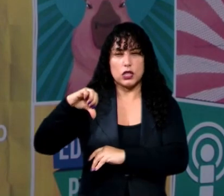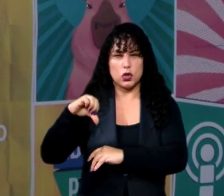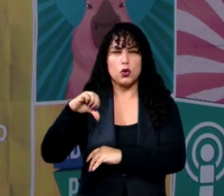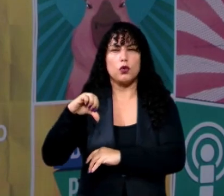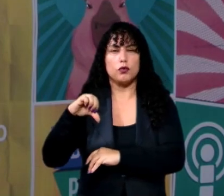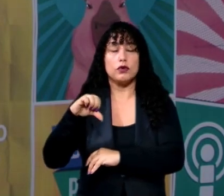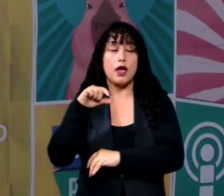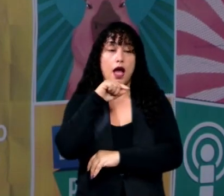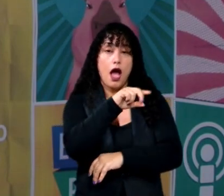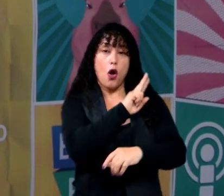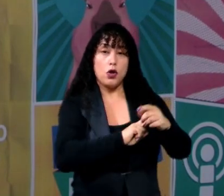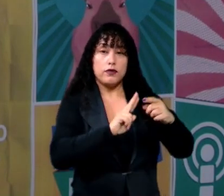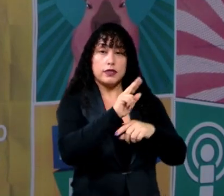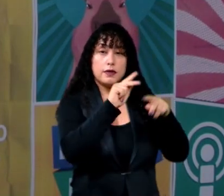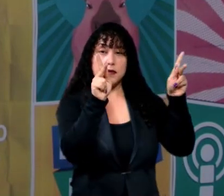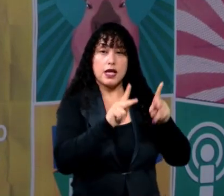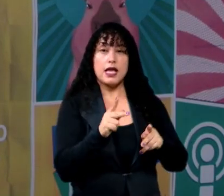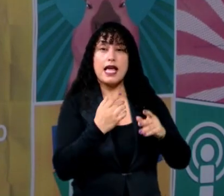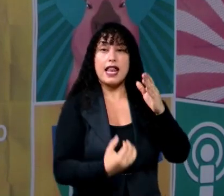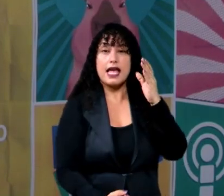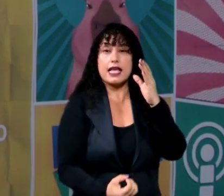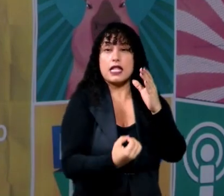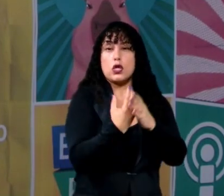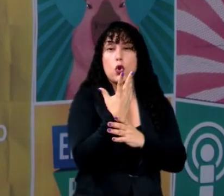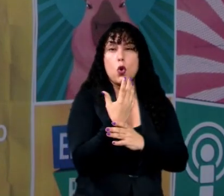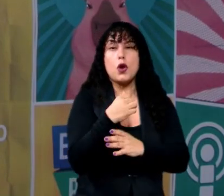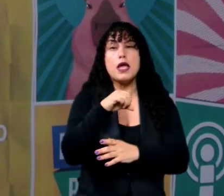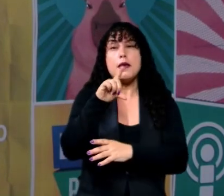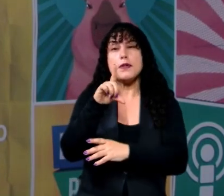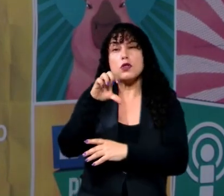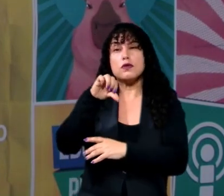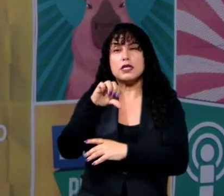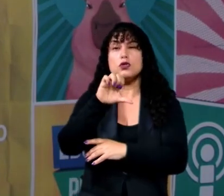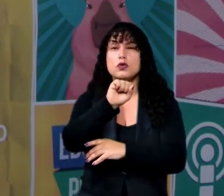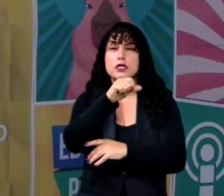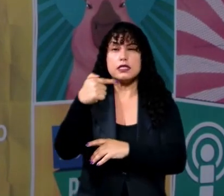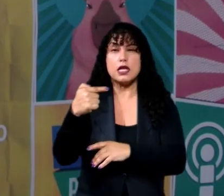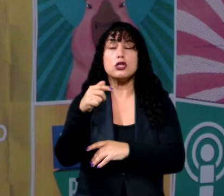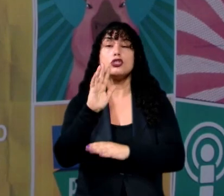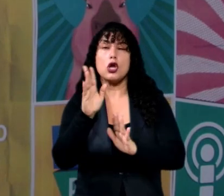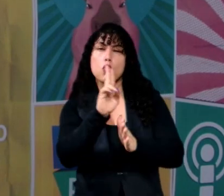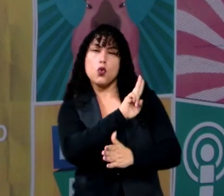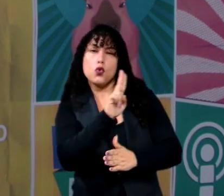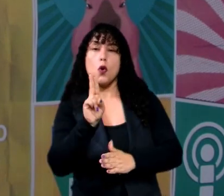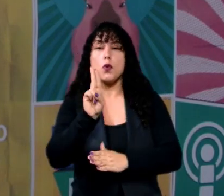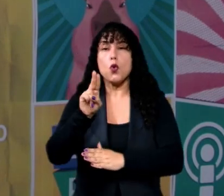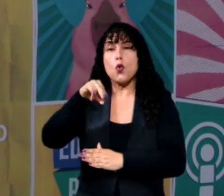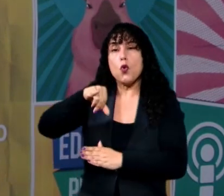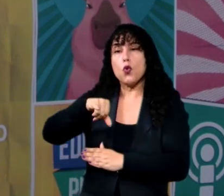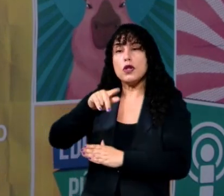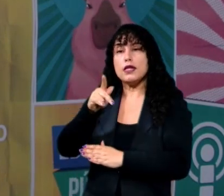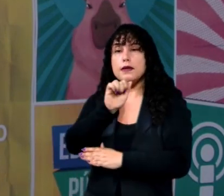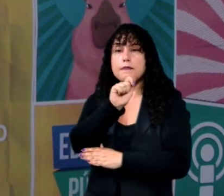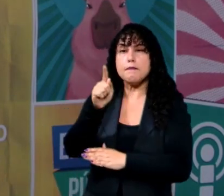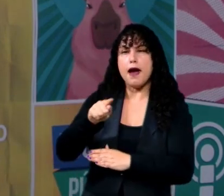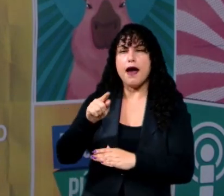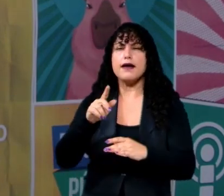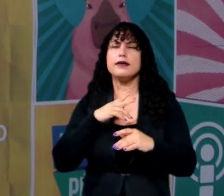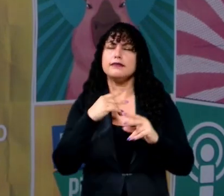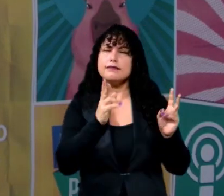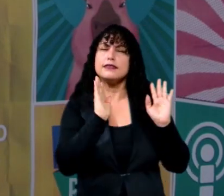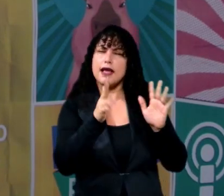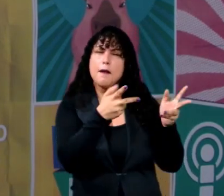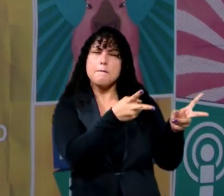A Unipaz nasceu em 1987, já com essa denominação. Então dá para você perceber que nós